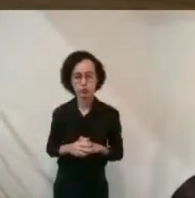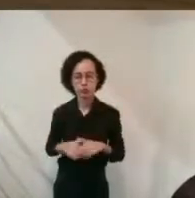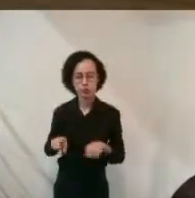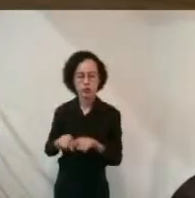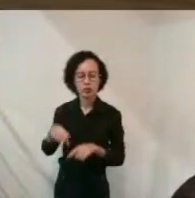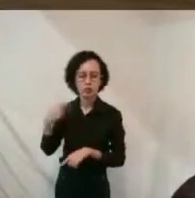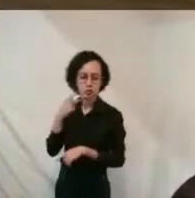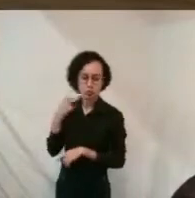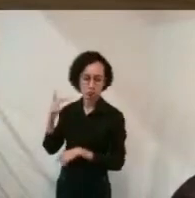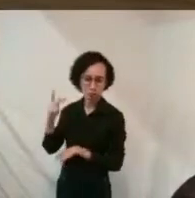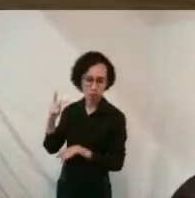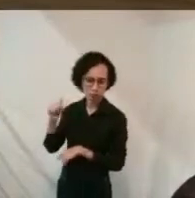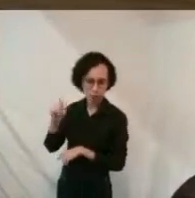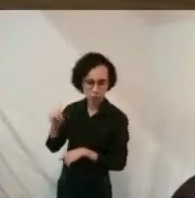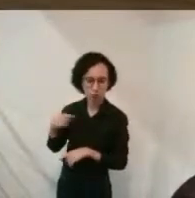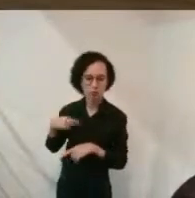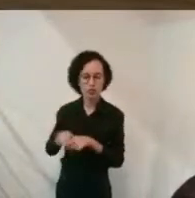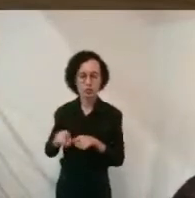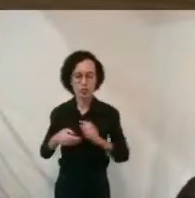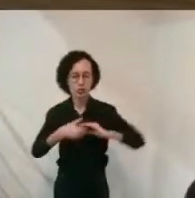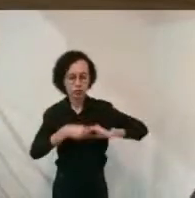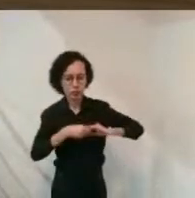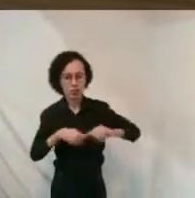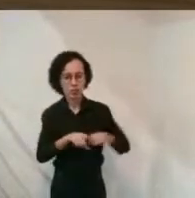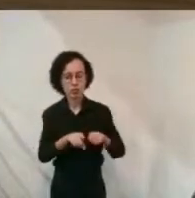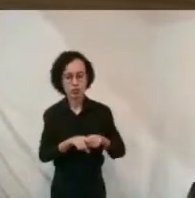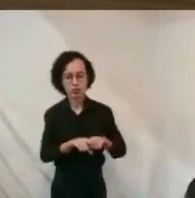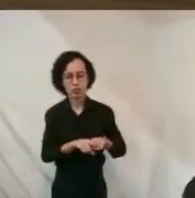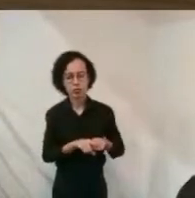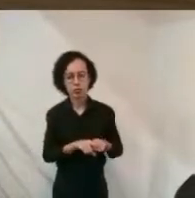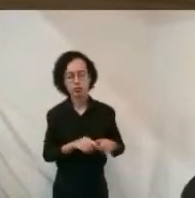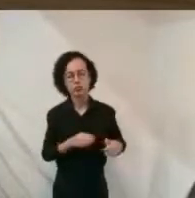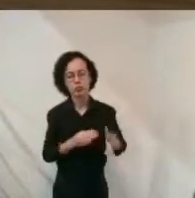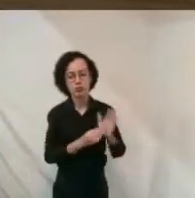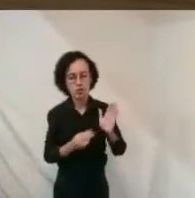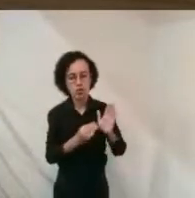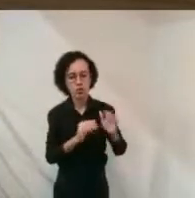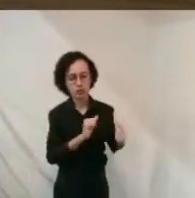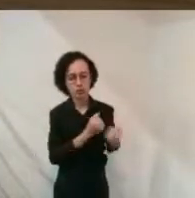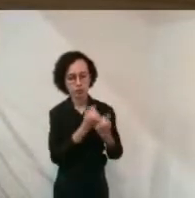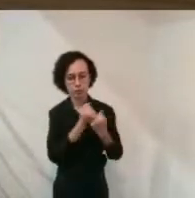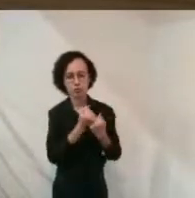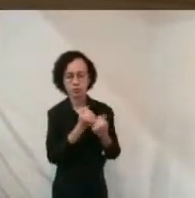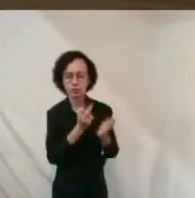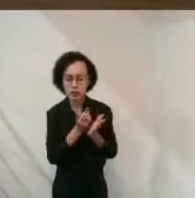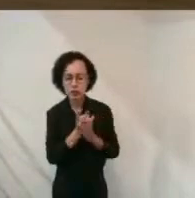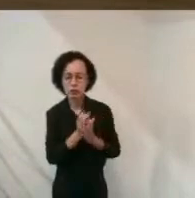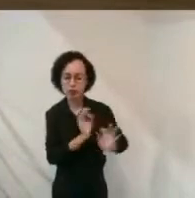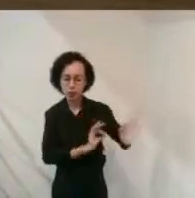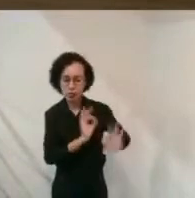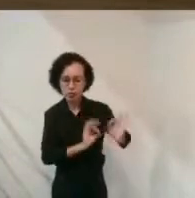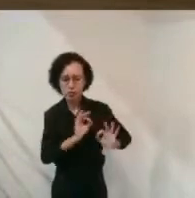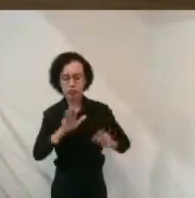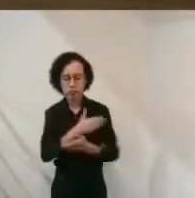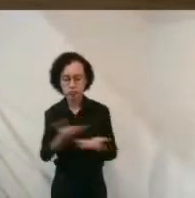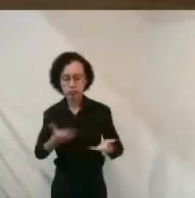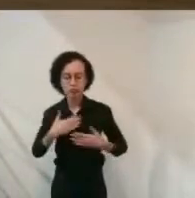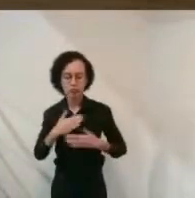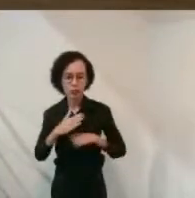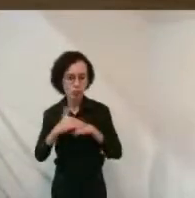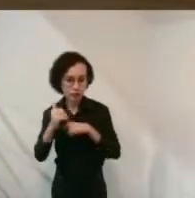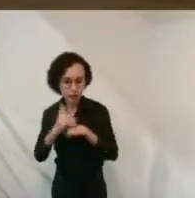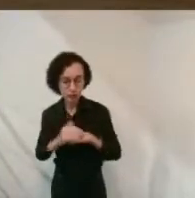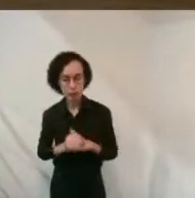anfitrião. Quero cumprimentar também a Tarsila, que é a membro auxiliar da comissão e que sei que cuidou com muito carinho desse evento, e